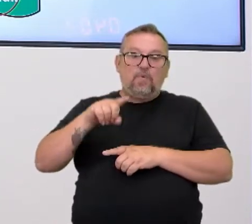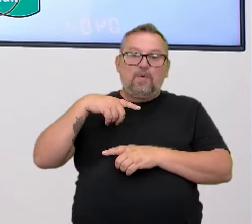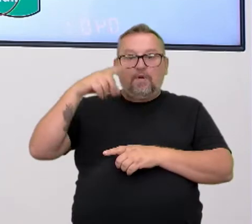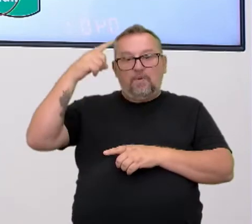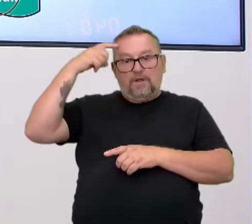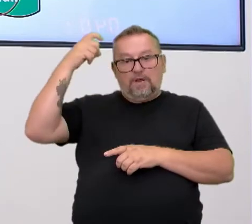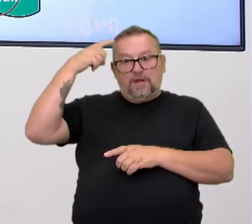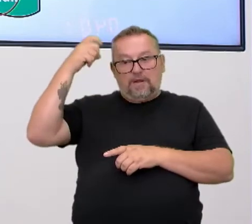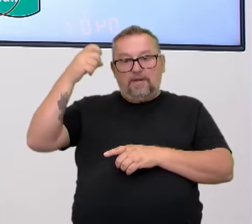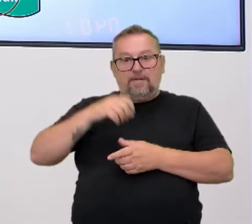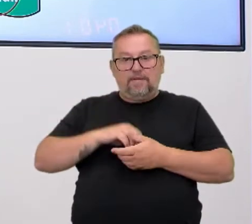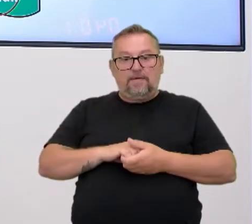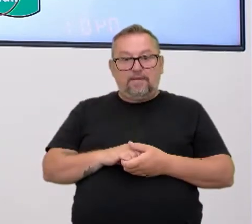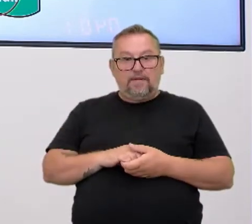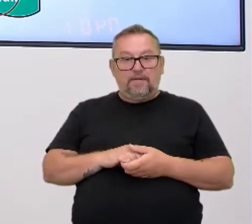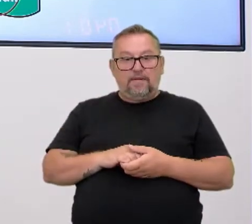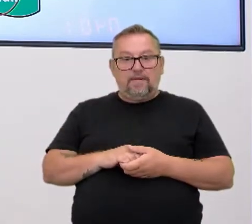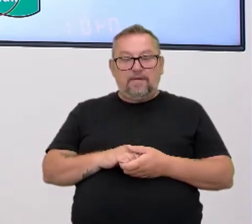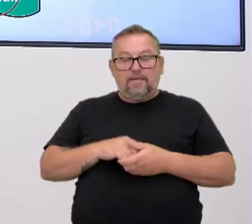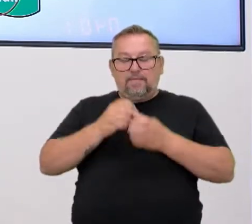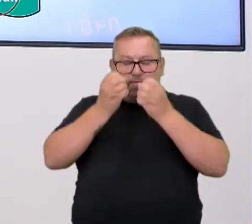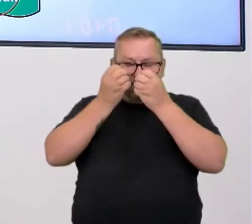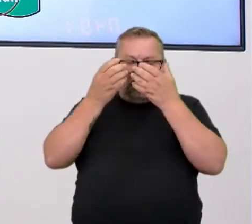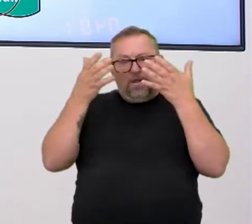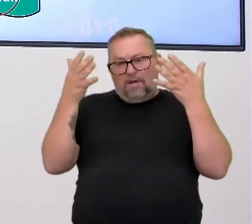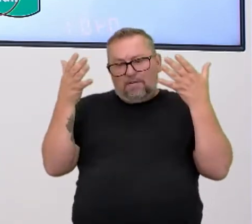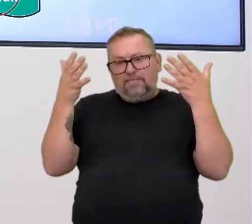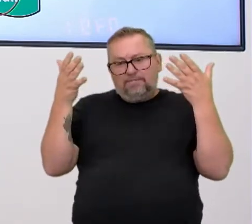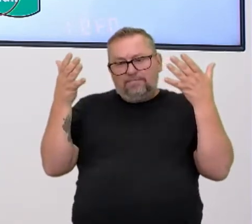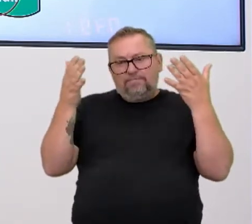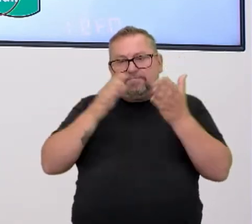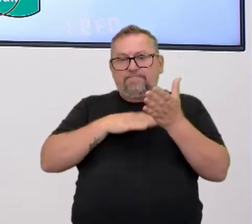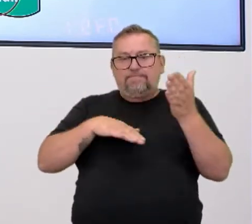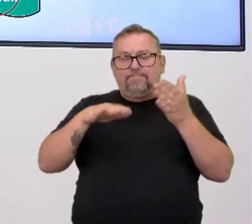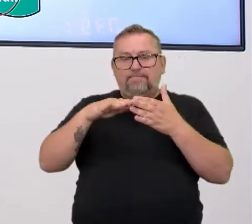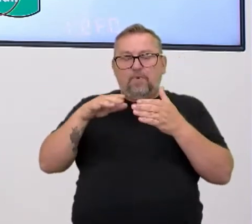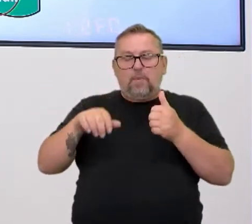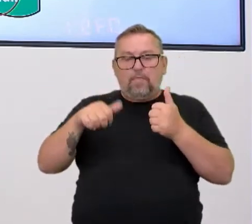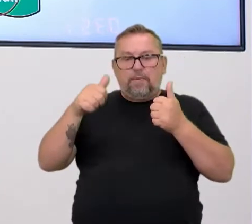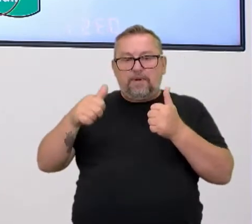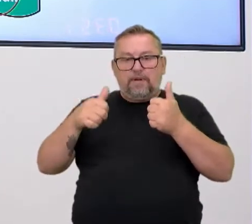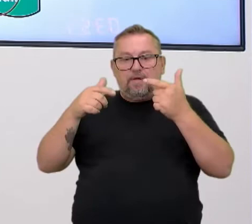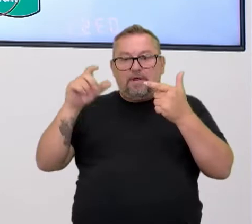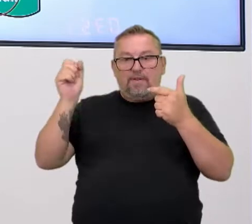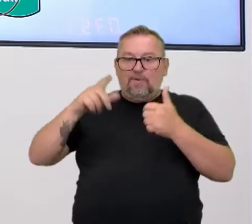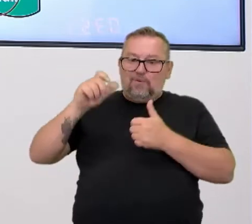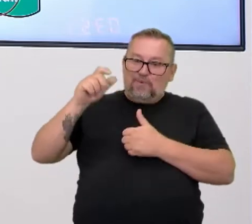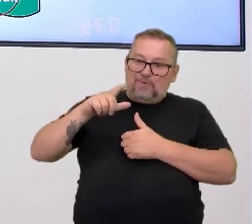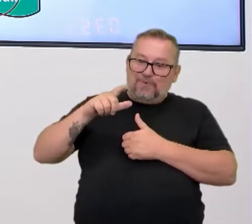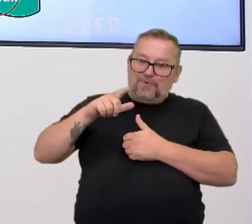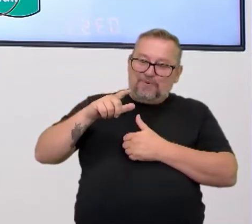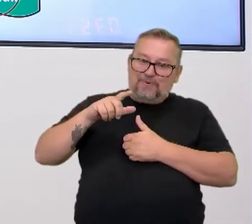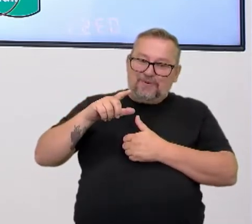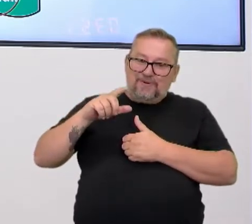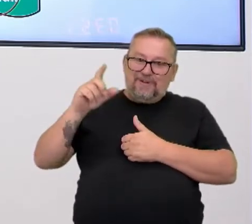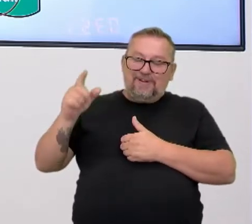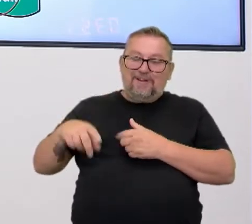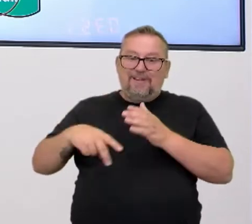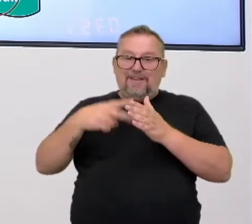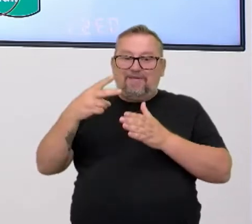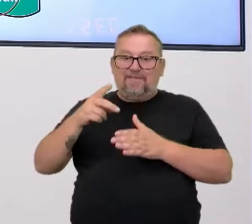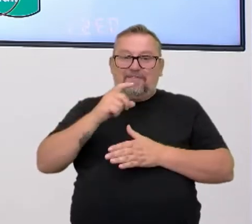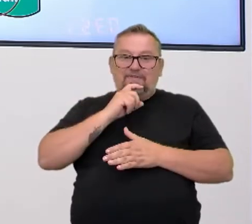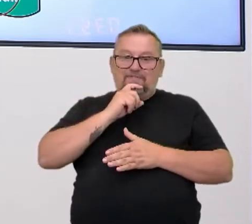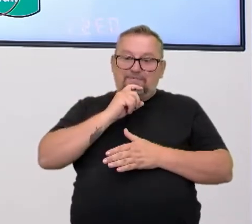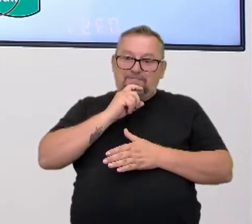criei. Óbvio, nem toda ramificação primária vai ser azul e nem toda ramificação secundária